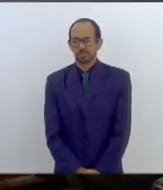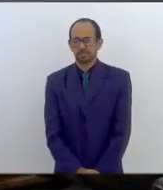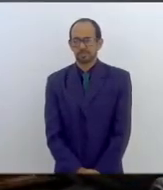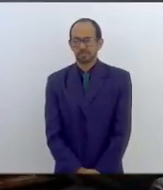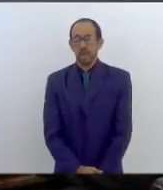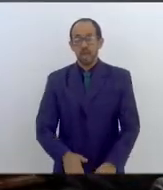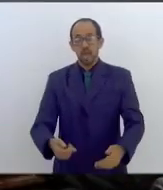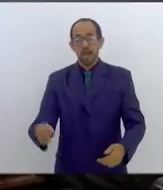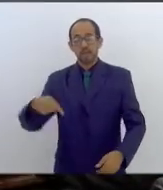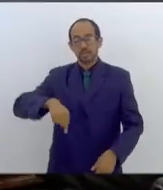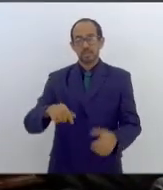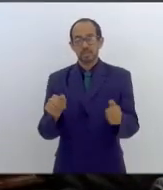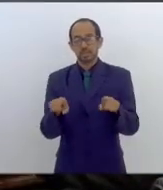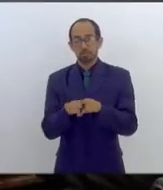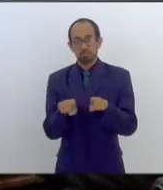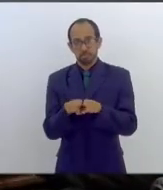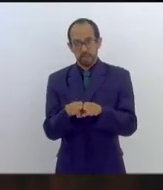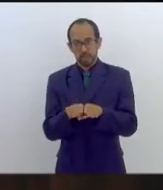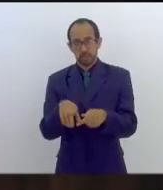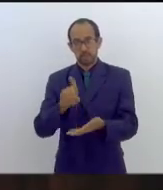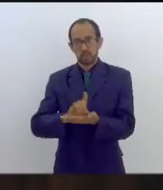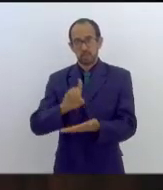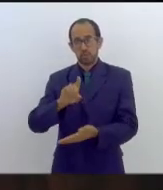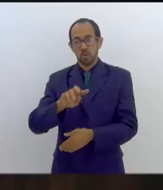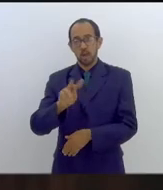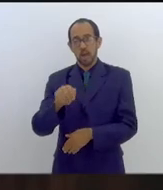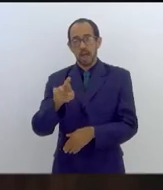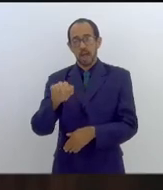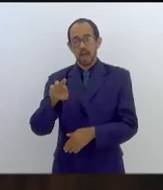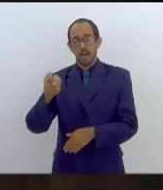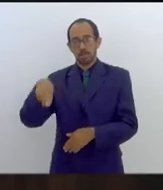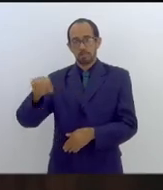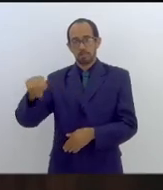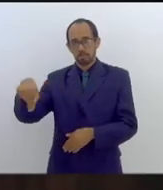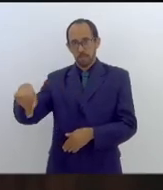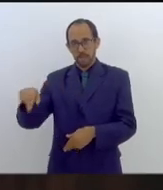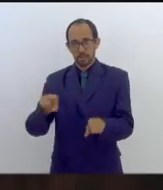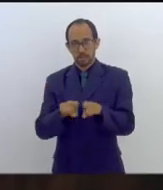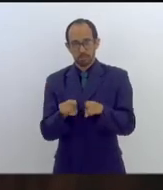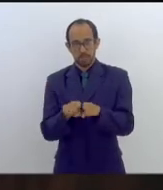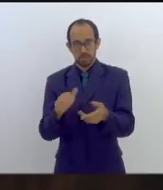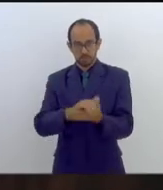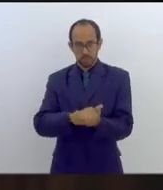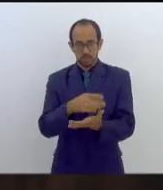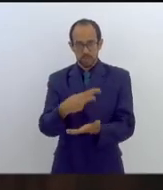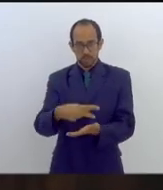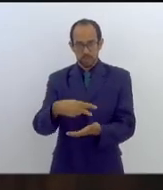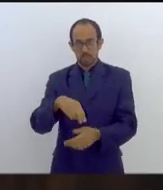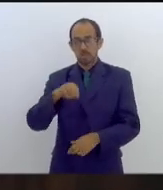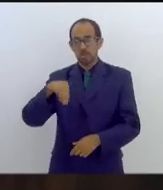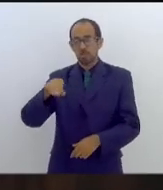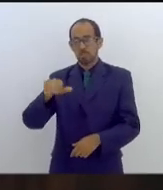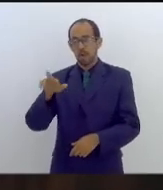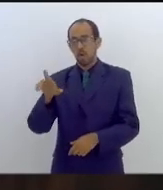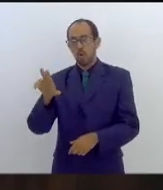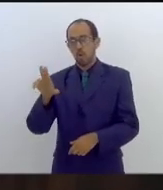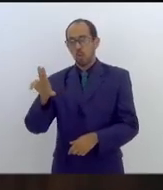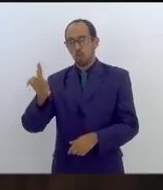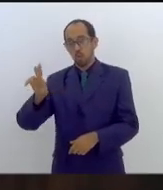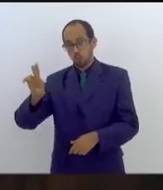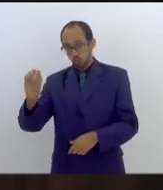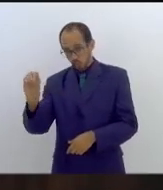estão conosco também nessa noite Dr harenman nosso amigo e a esposa Mauro Osório